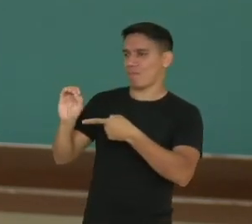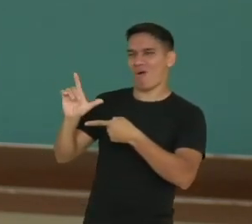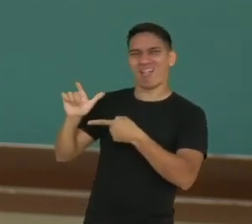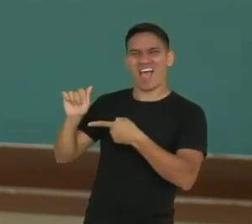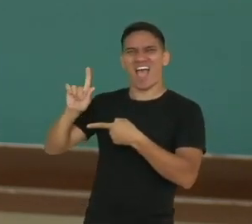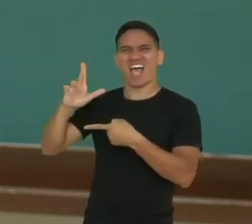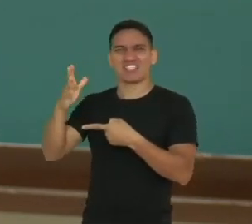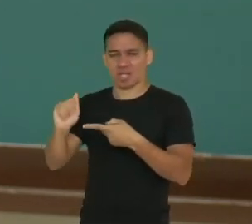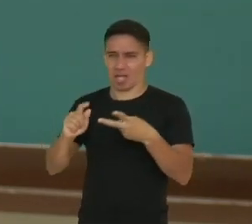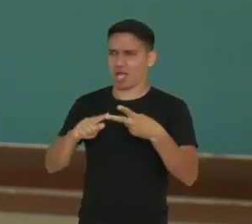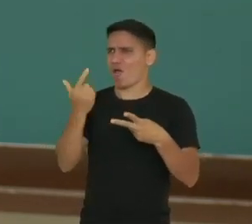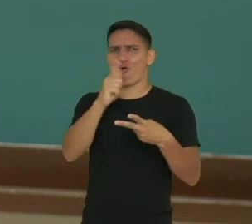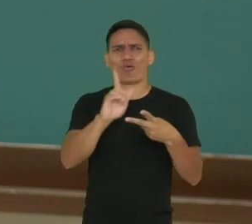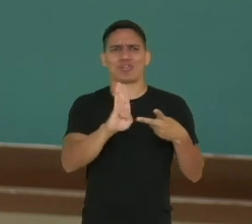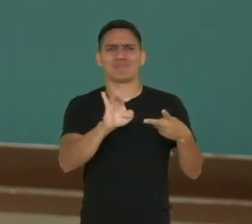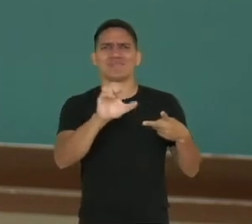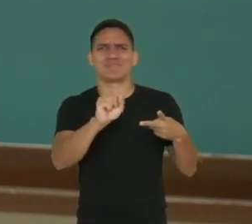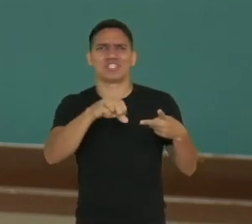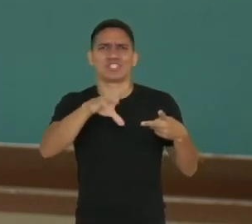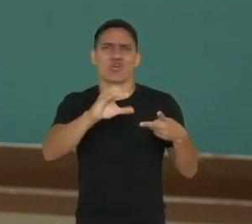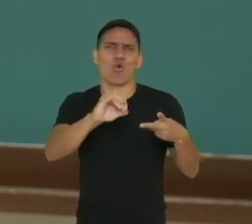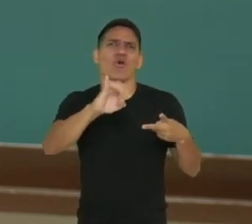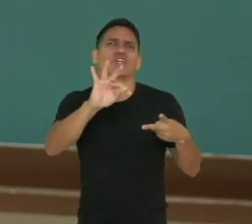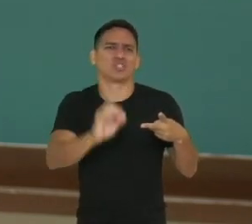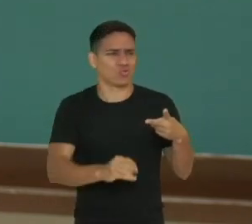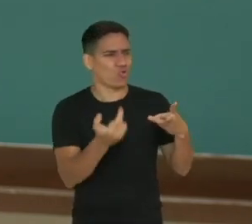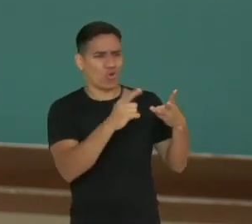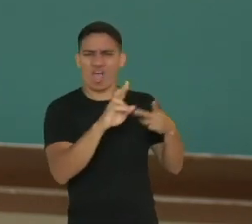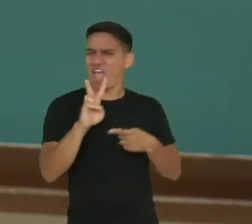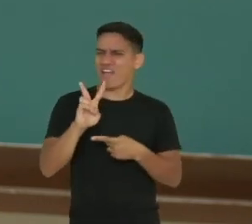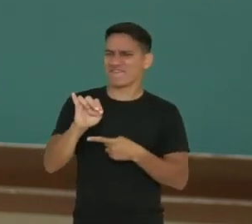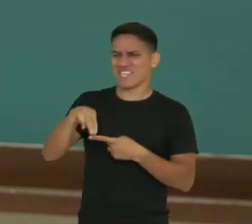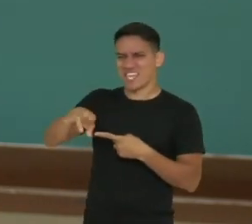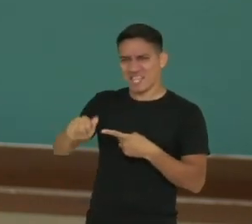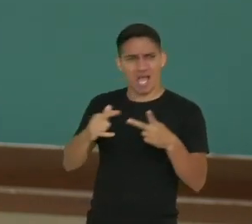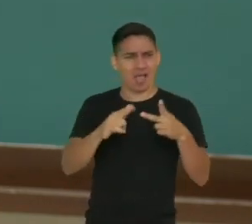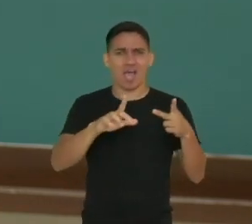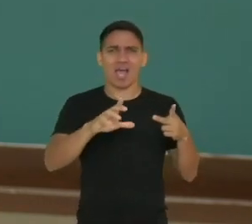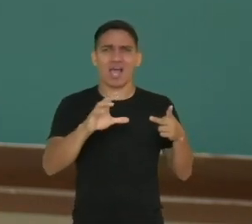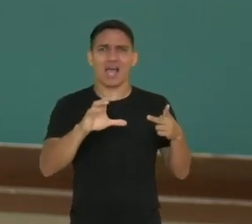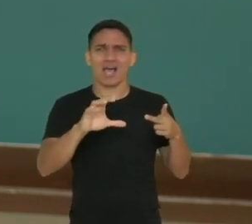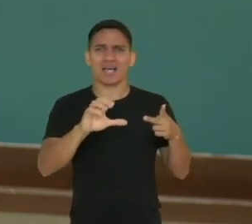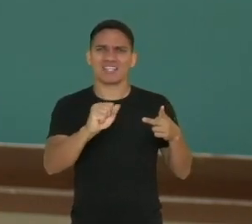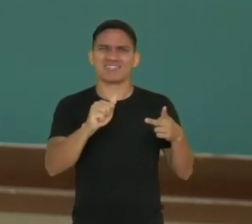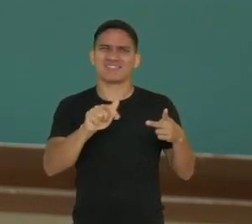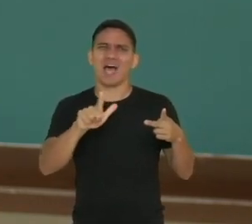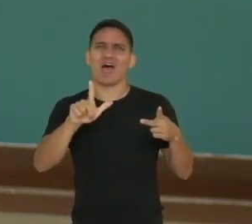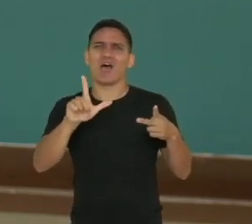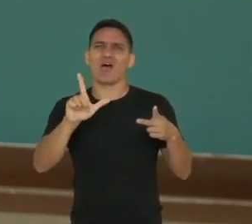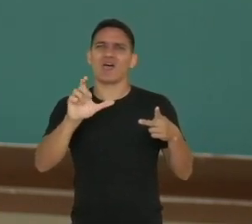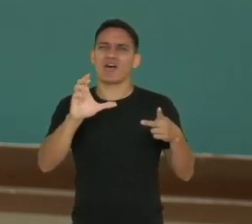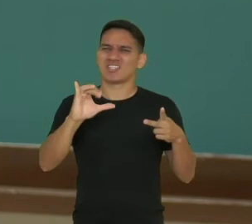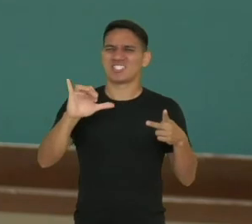outro biscoito, em um local é vina, em outro é salsicha, em um lugar é estojo, no outro é